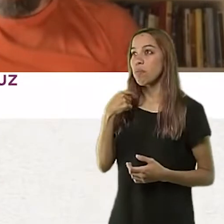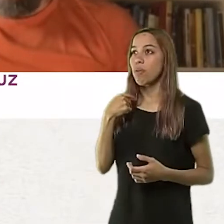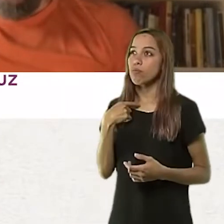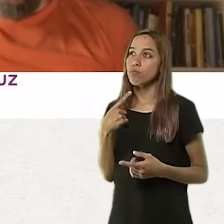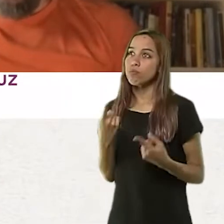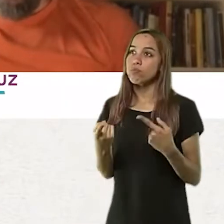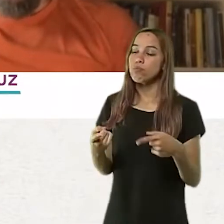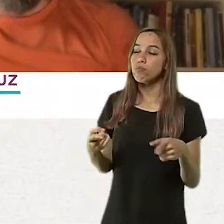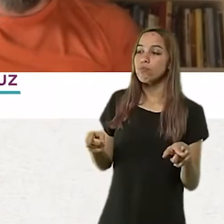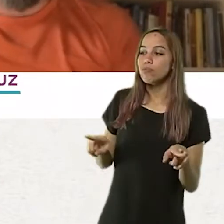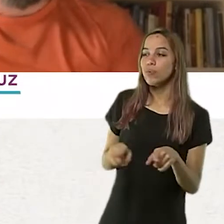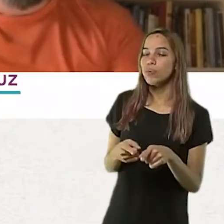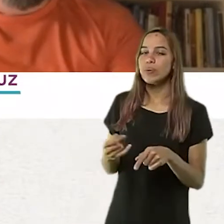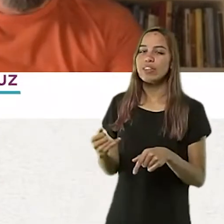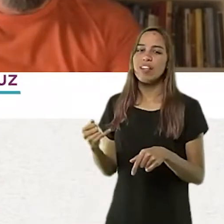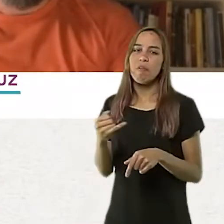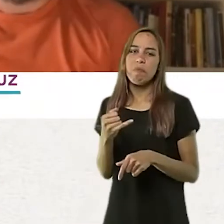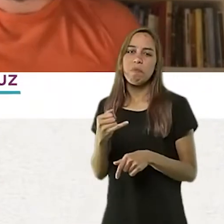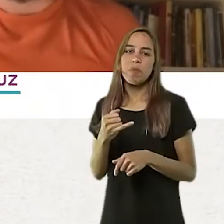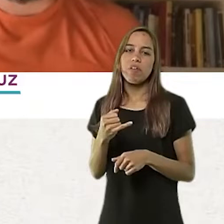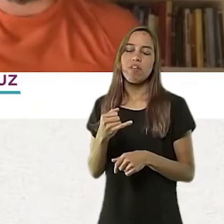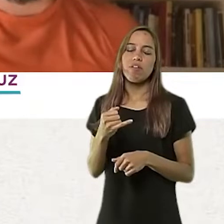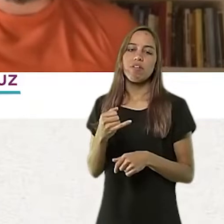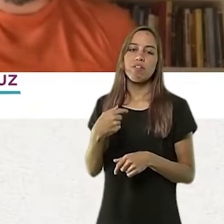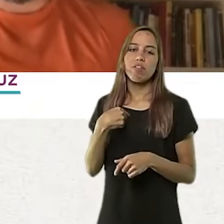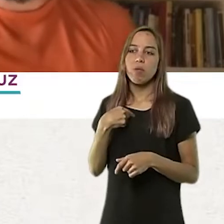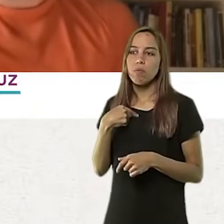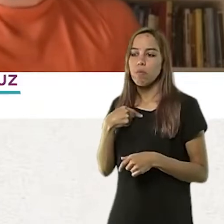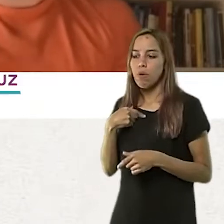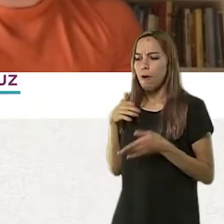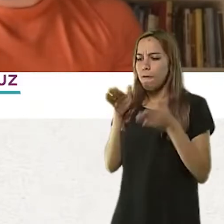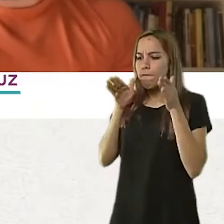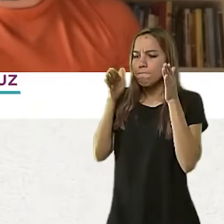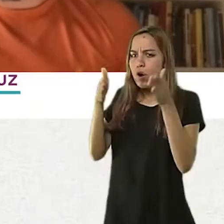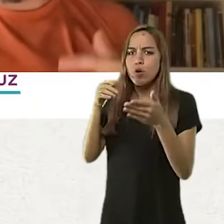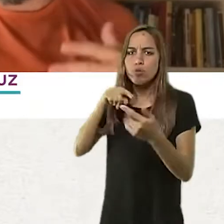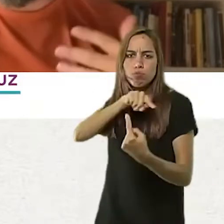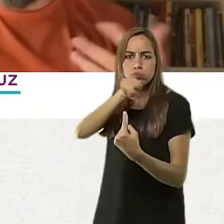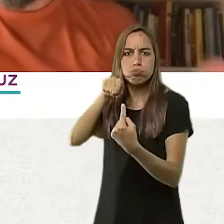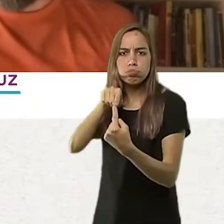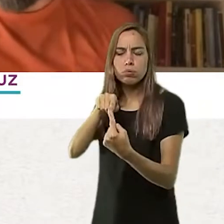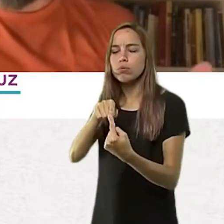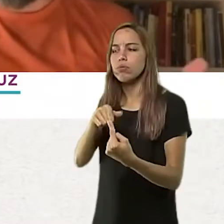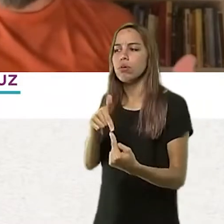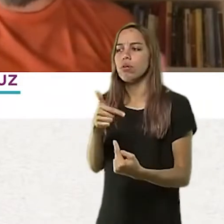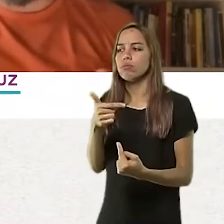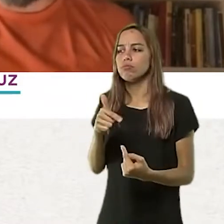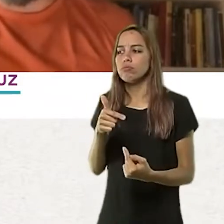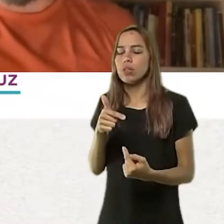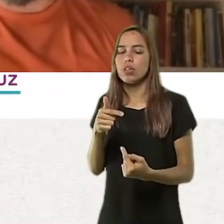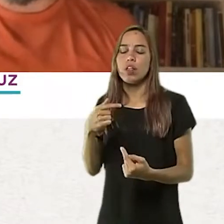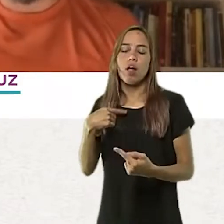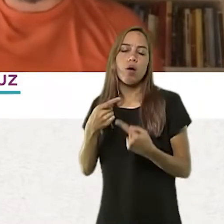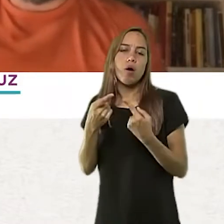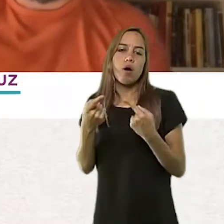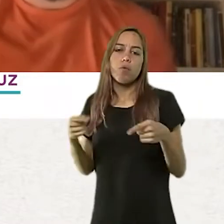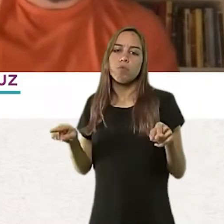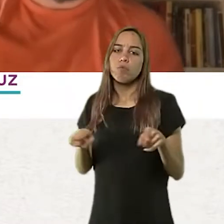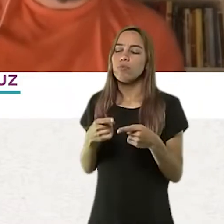menos comprometida do que tenho com a literatura. Isto é, a música para mim